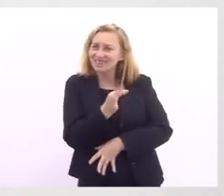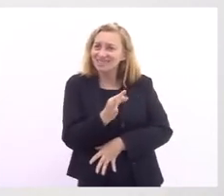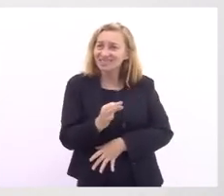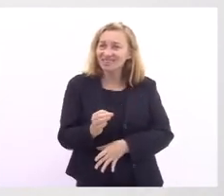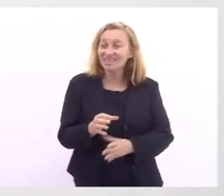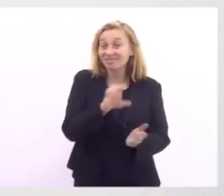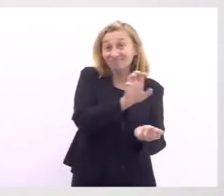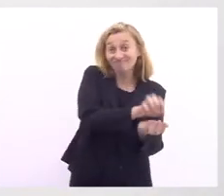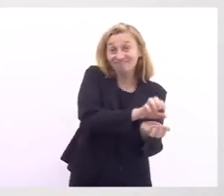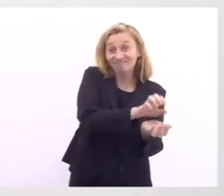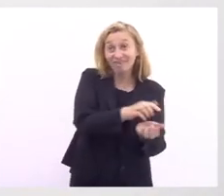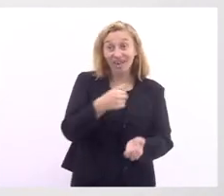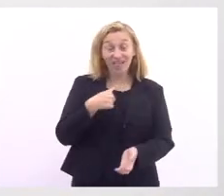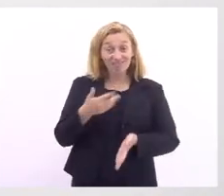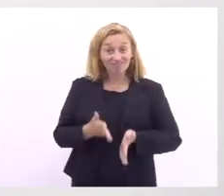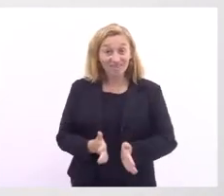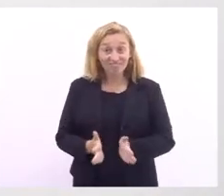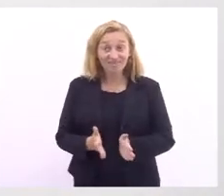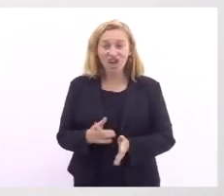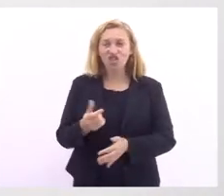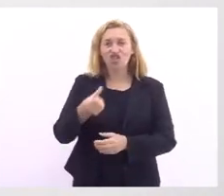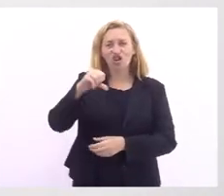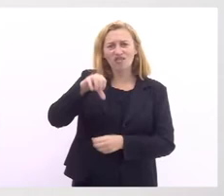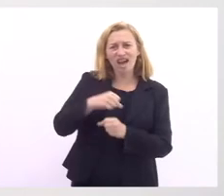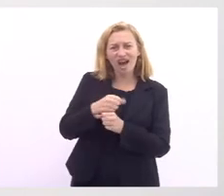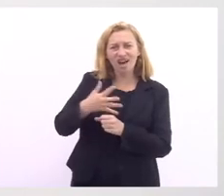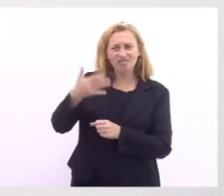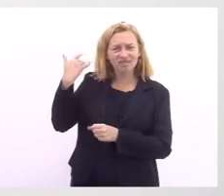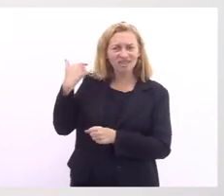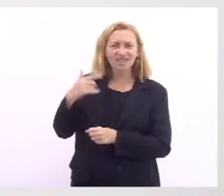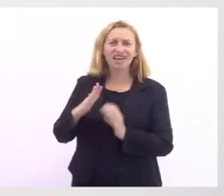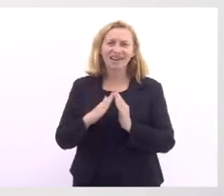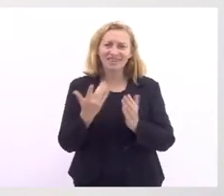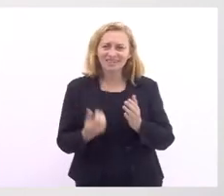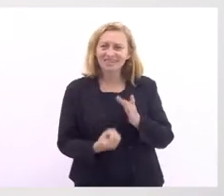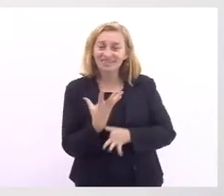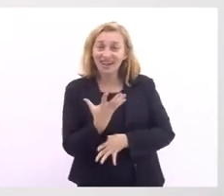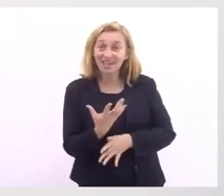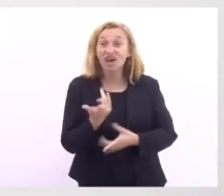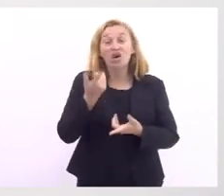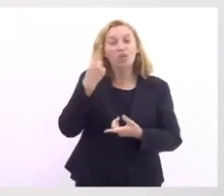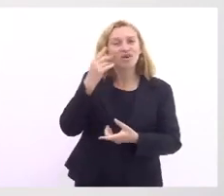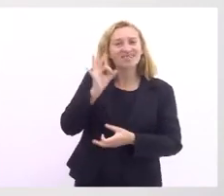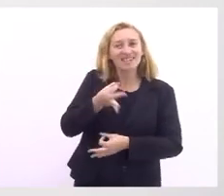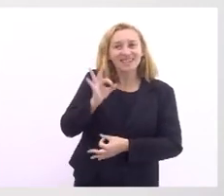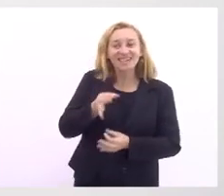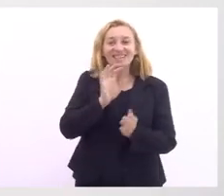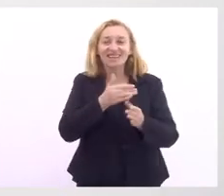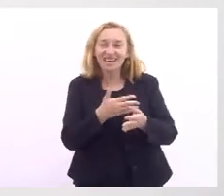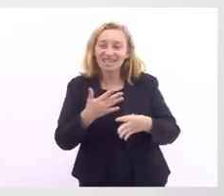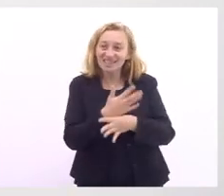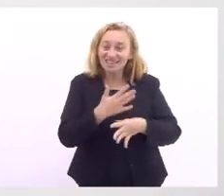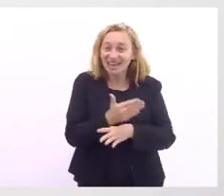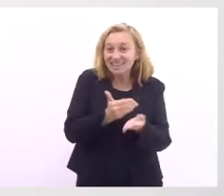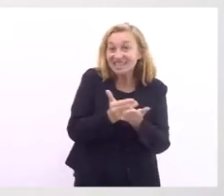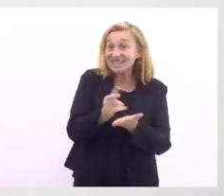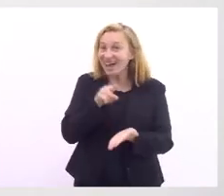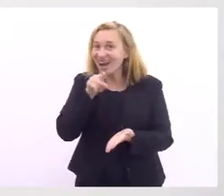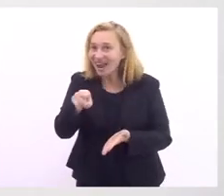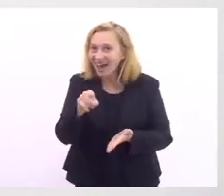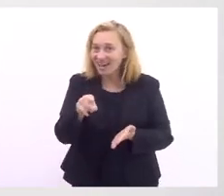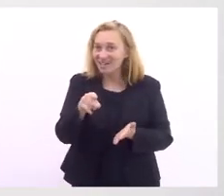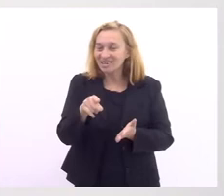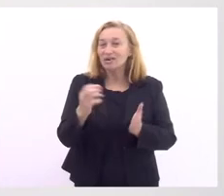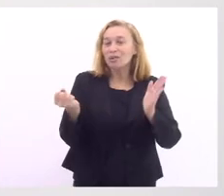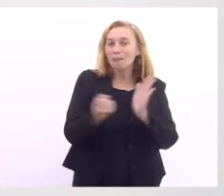em Santa Cruz e onde nasceu há nove anos atrás já em Santa Cruz com a lógica de que a cidade começa por lá né o